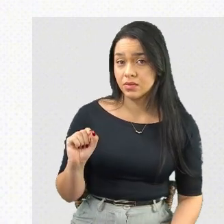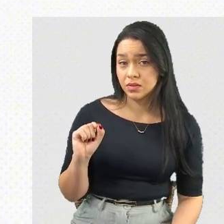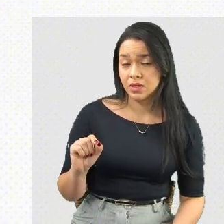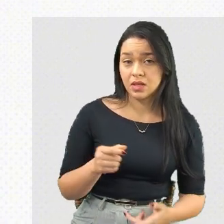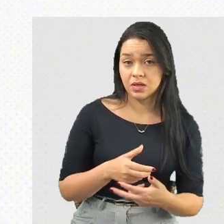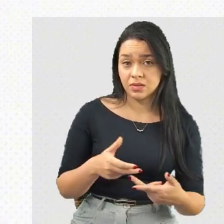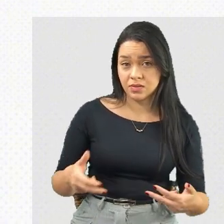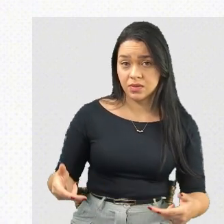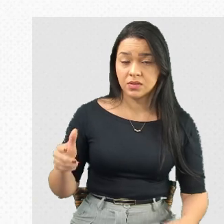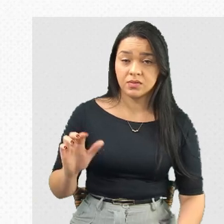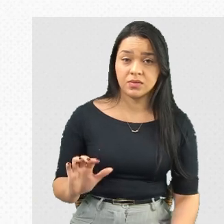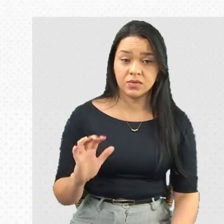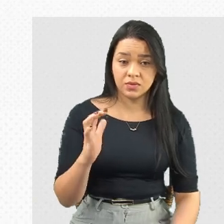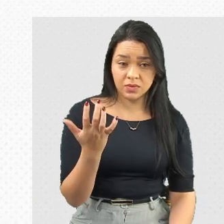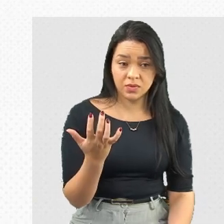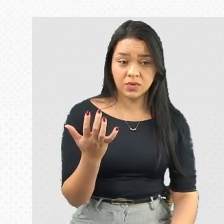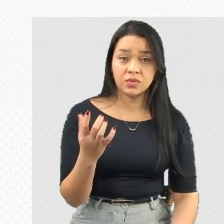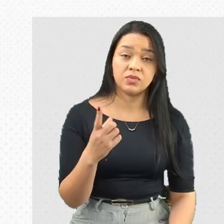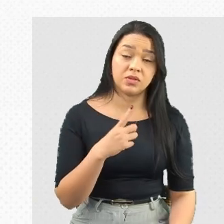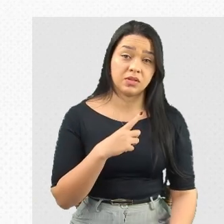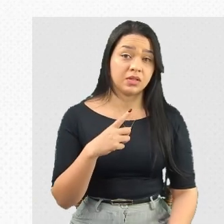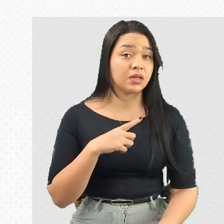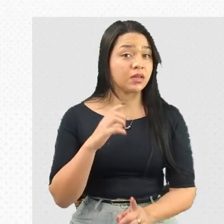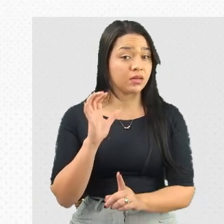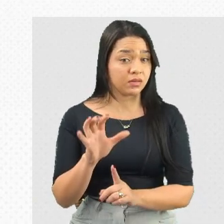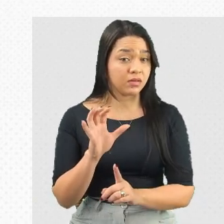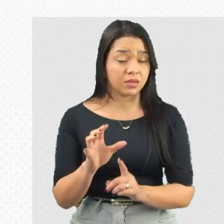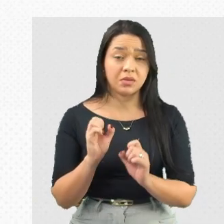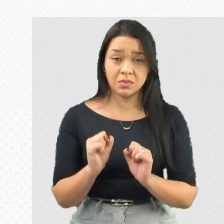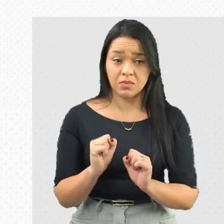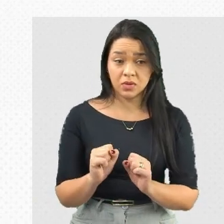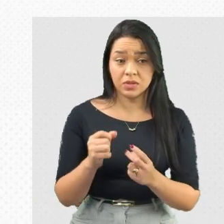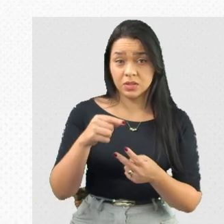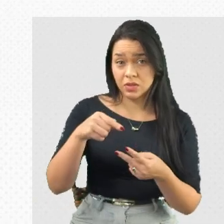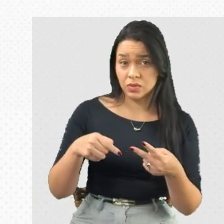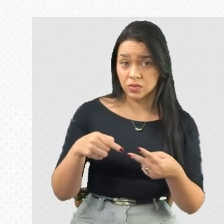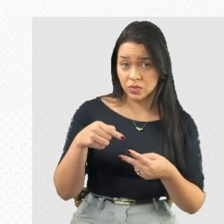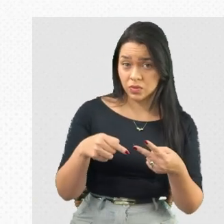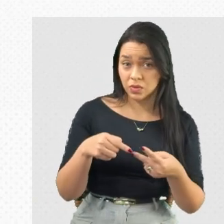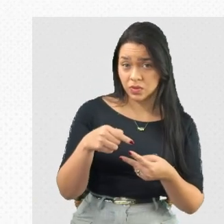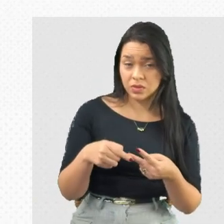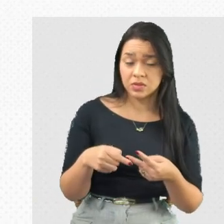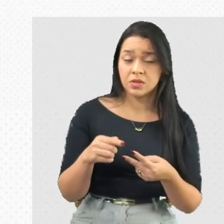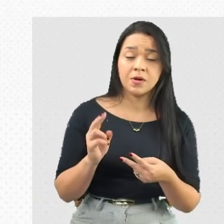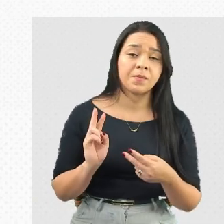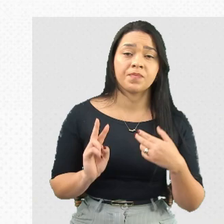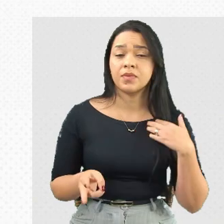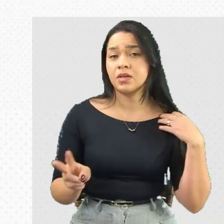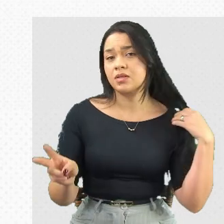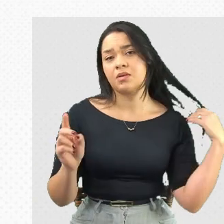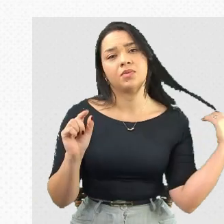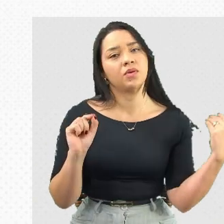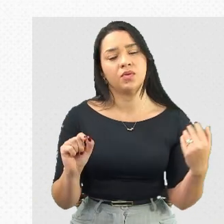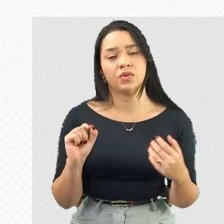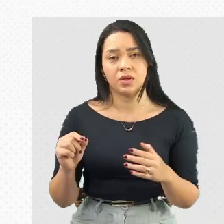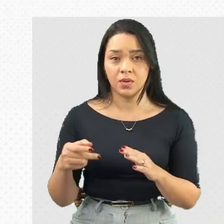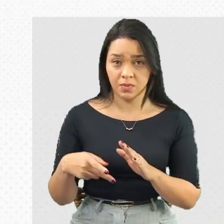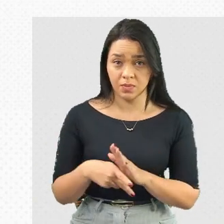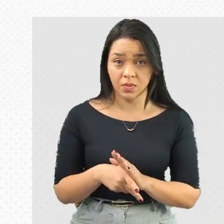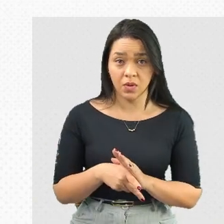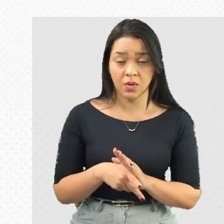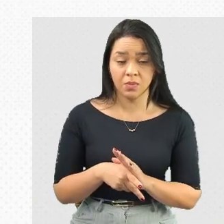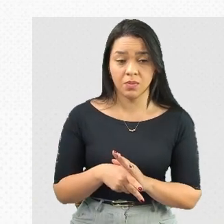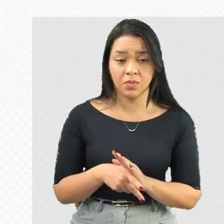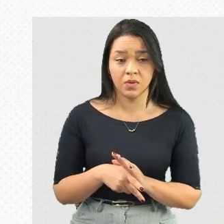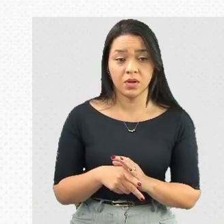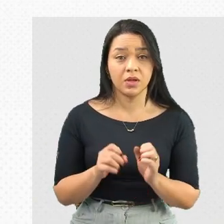fenômenos sobre os quais refletimos, eles podem trilhar dois caminhos. Sempre um caminho do ponto de vista do